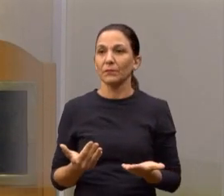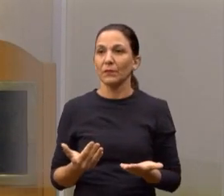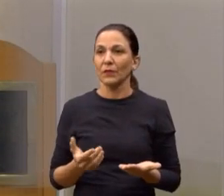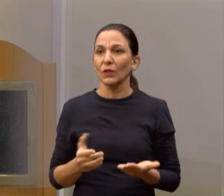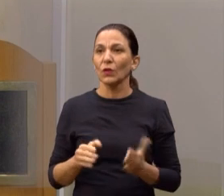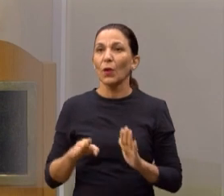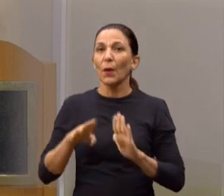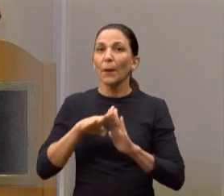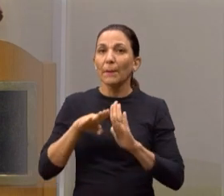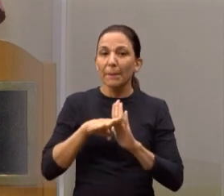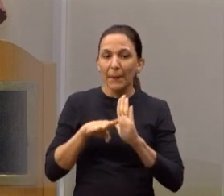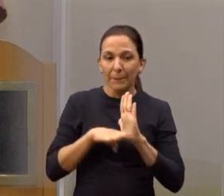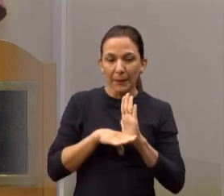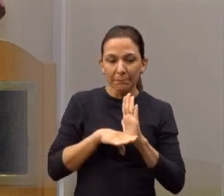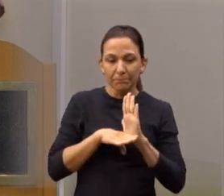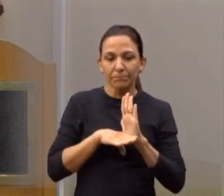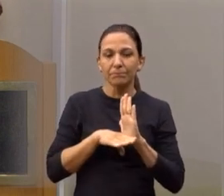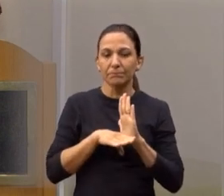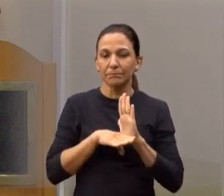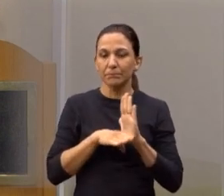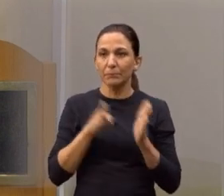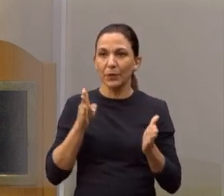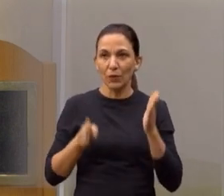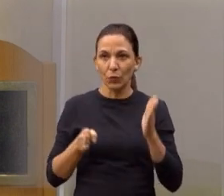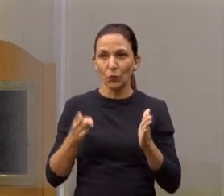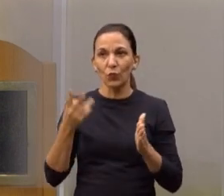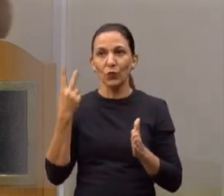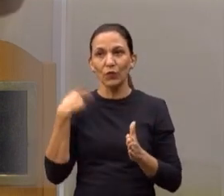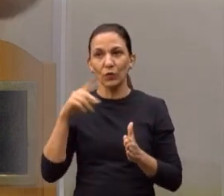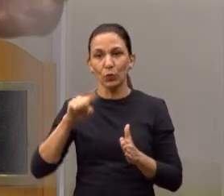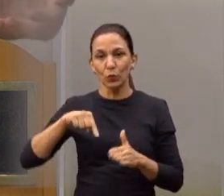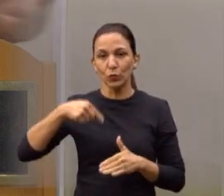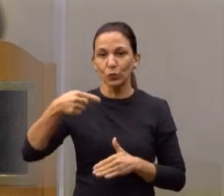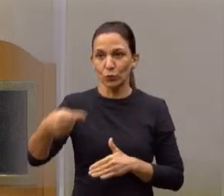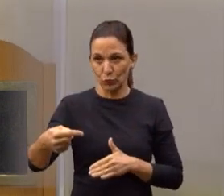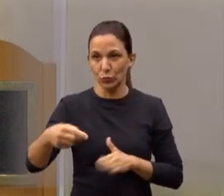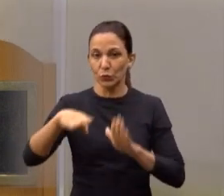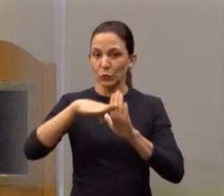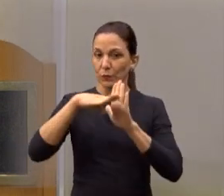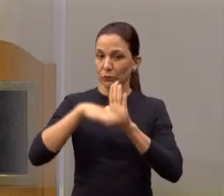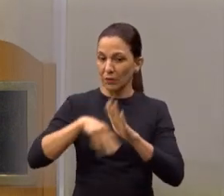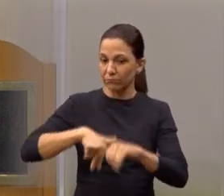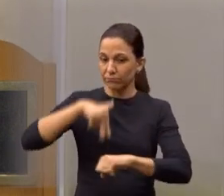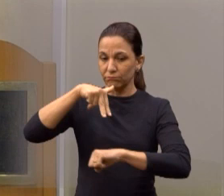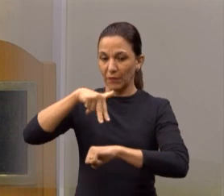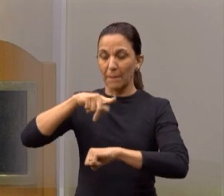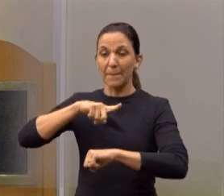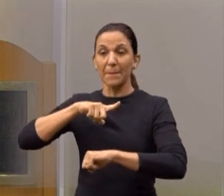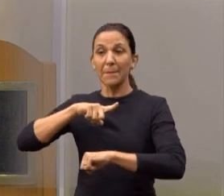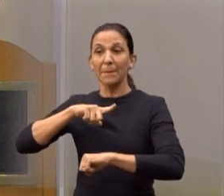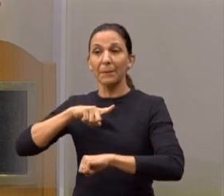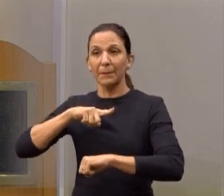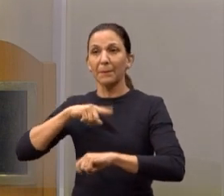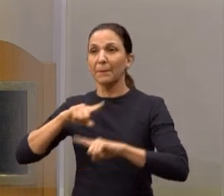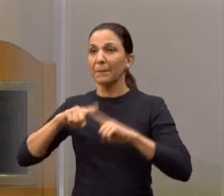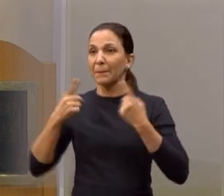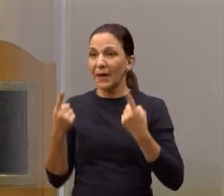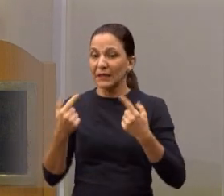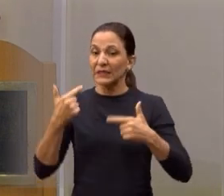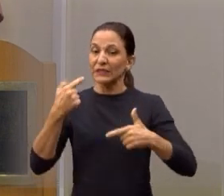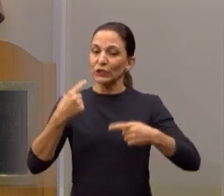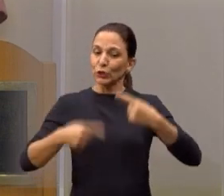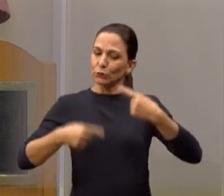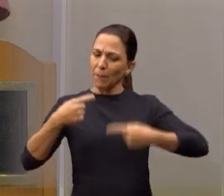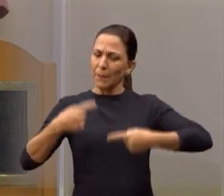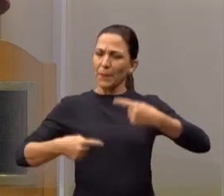ser pautado por um mandato um mandato alheio ao nosso querer paltar o que a gente vai falar aqui em cima mas efetivamente é porque a